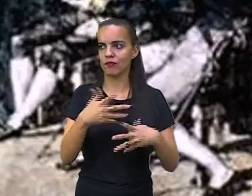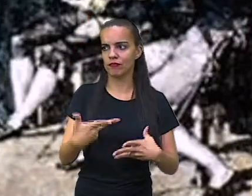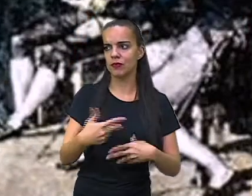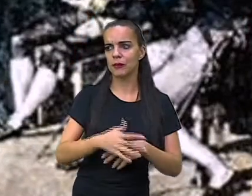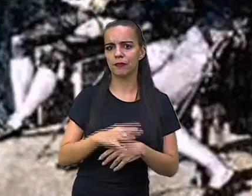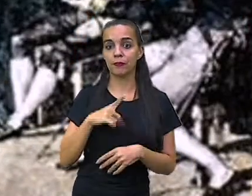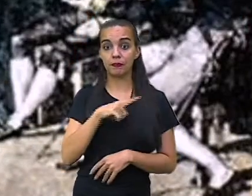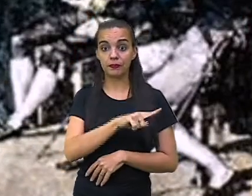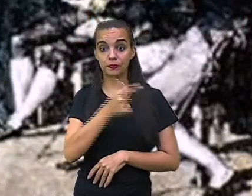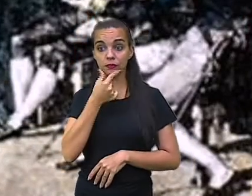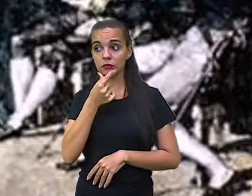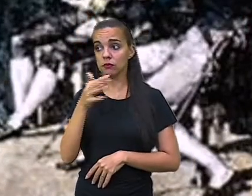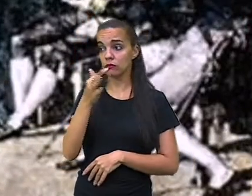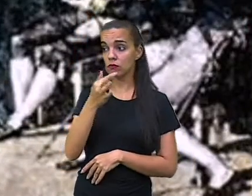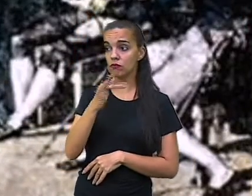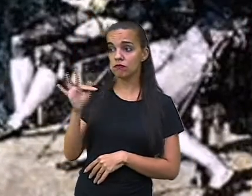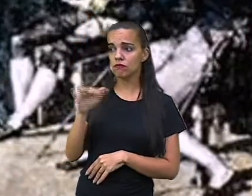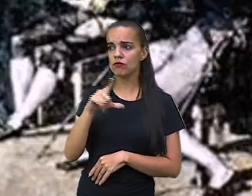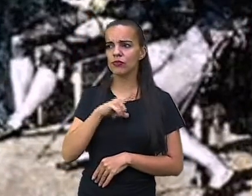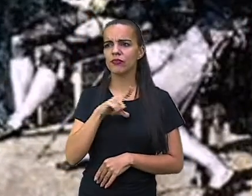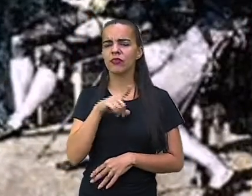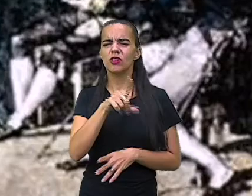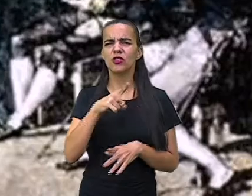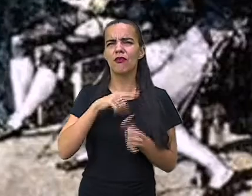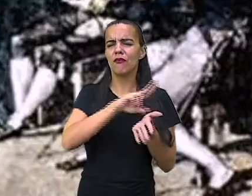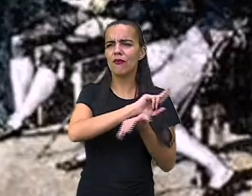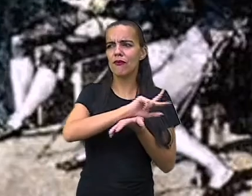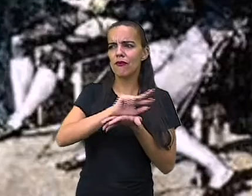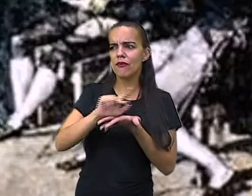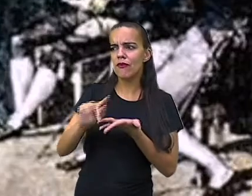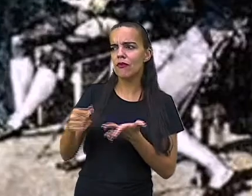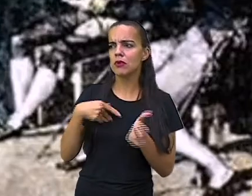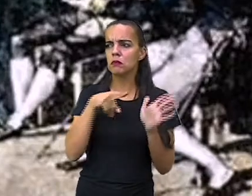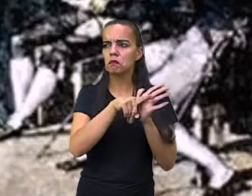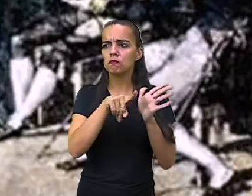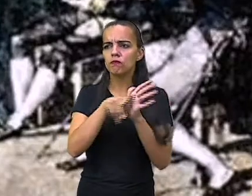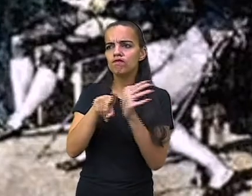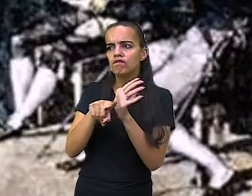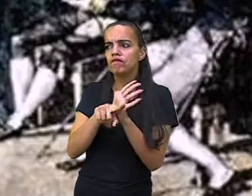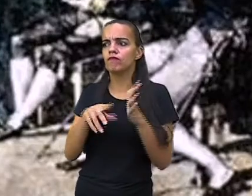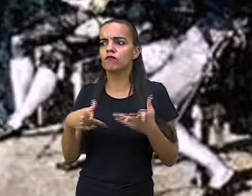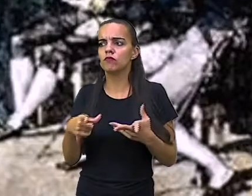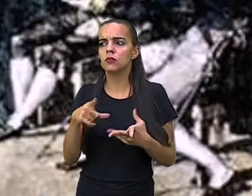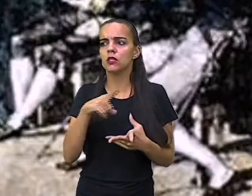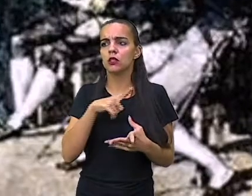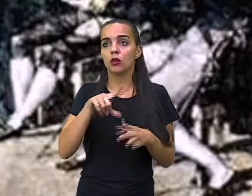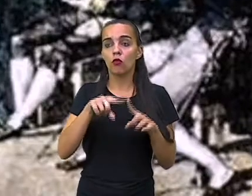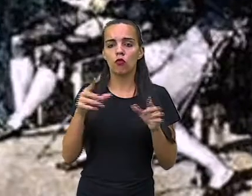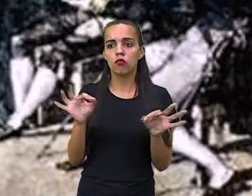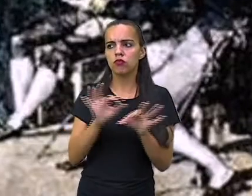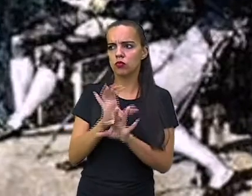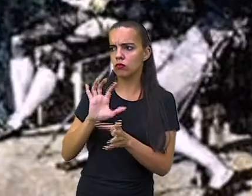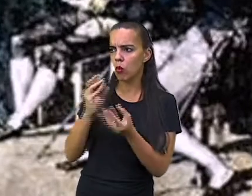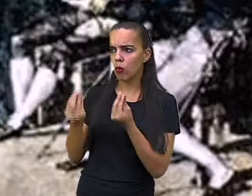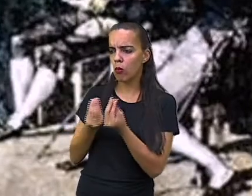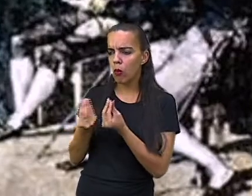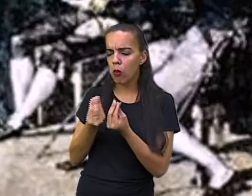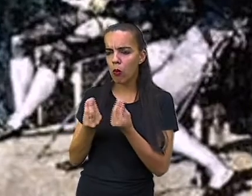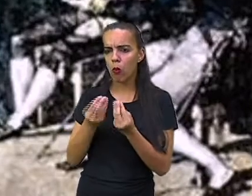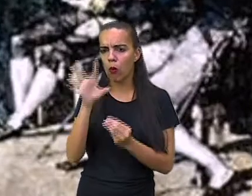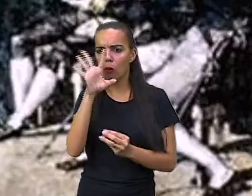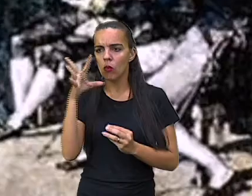da França. Todas essas questões e medidas foram definidas no Congresso de